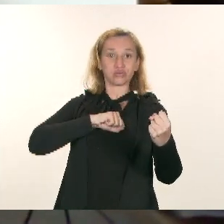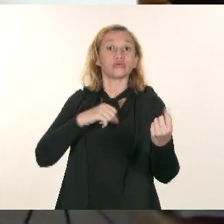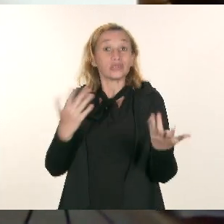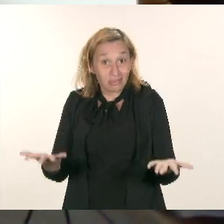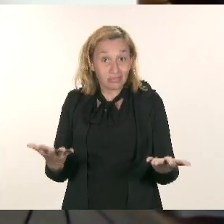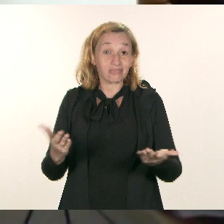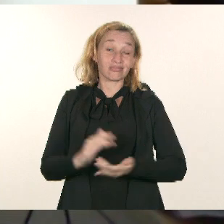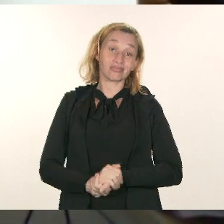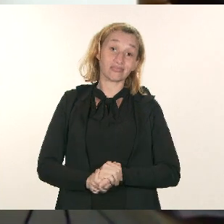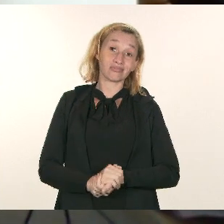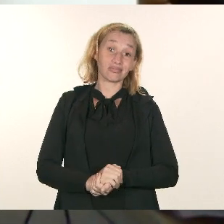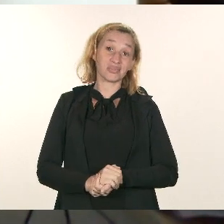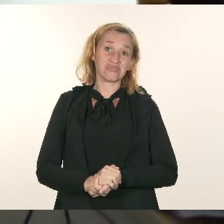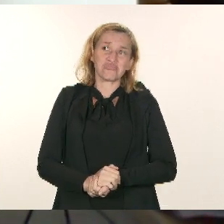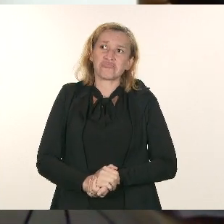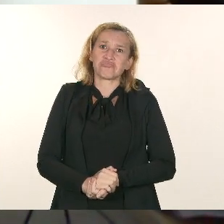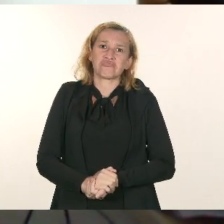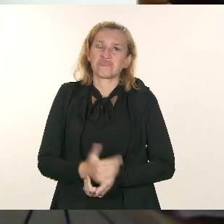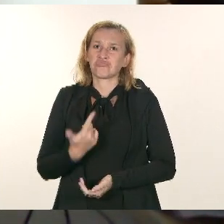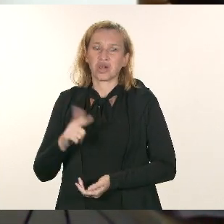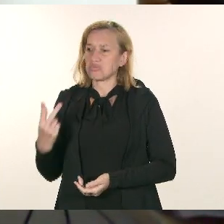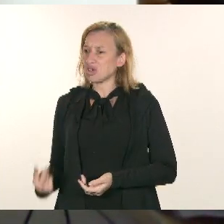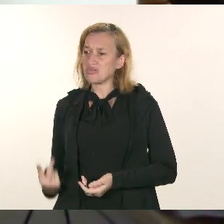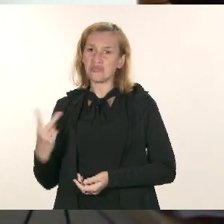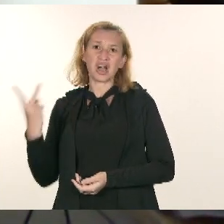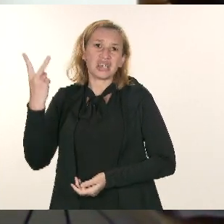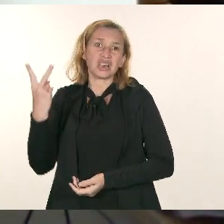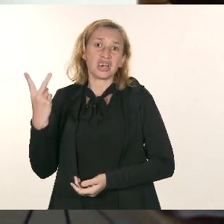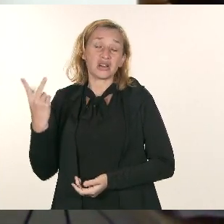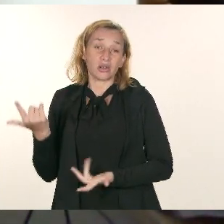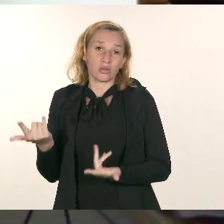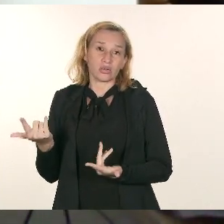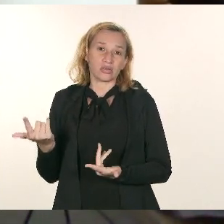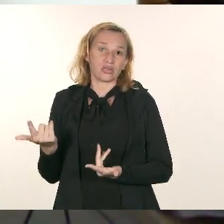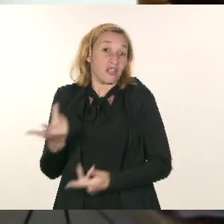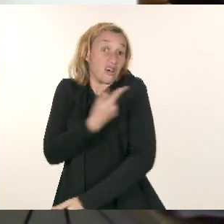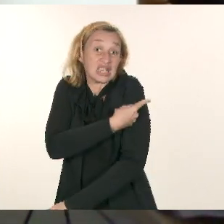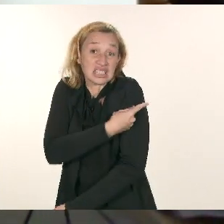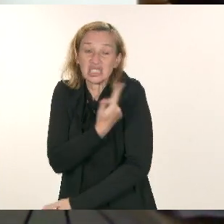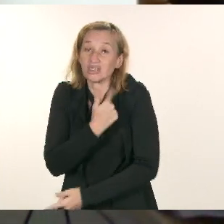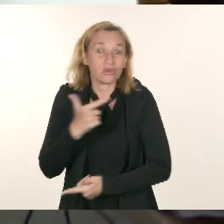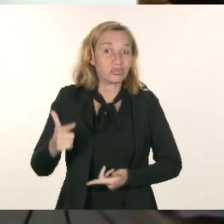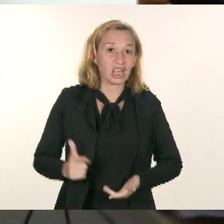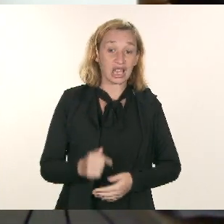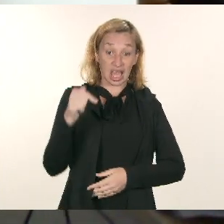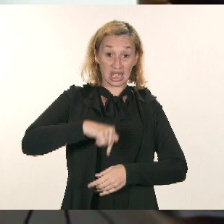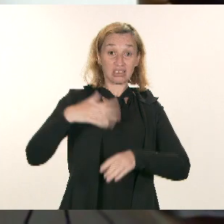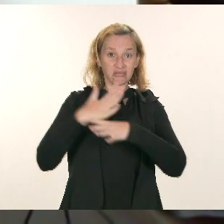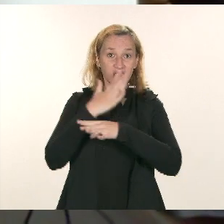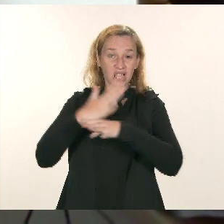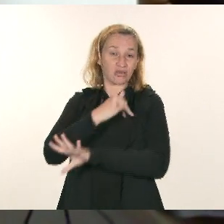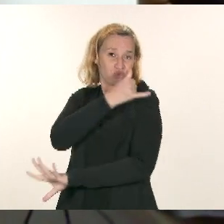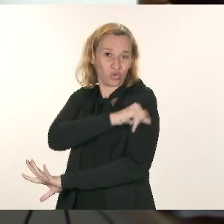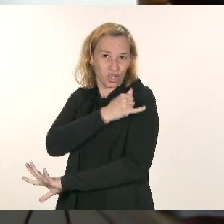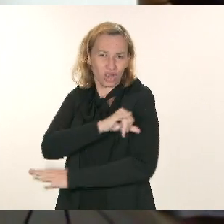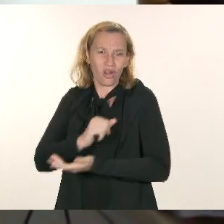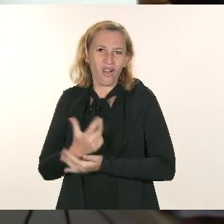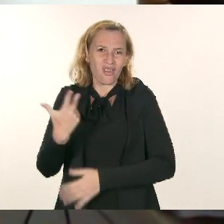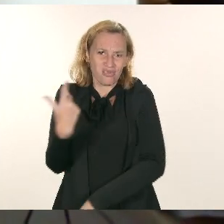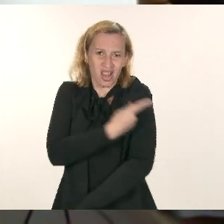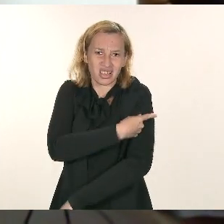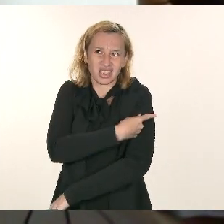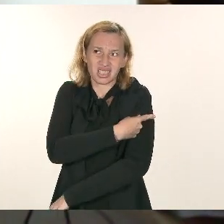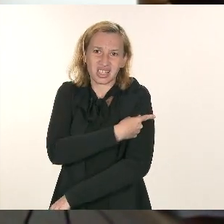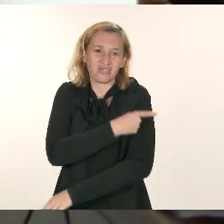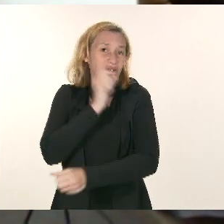próximos. E não tem vacina para todo mundo. Aqui na cidade do Rio de Janeiro, a vacinação